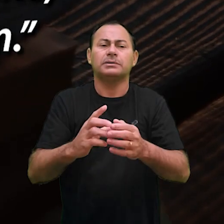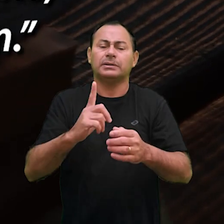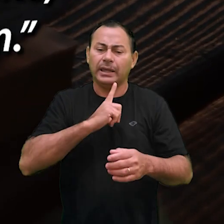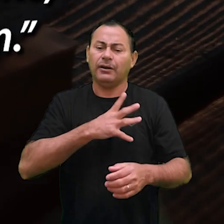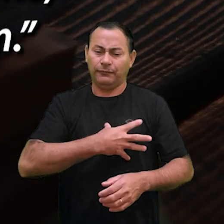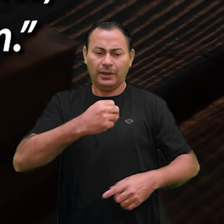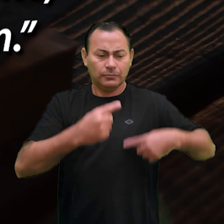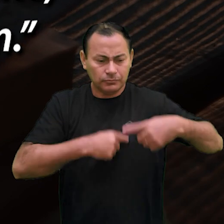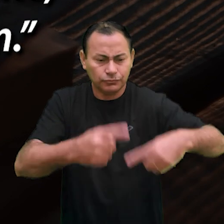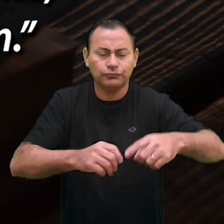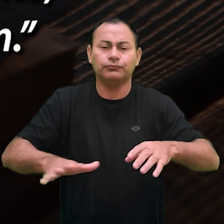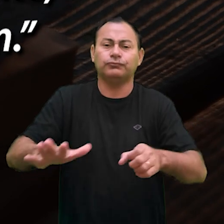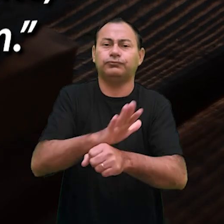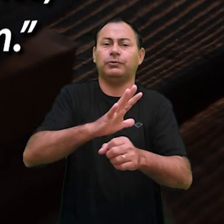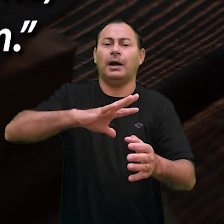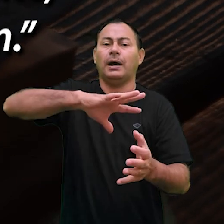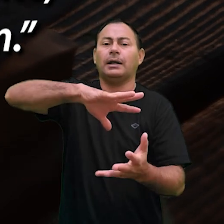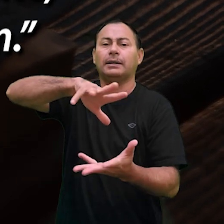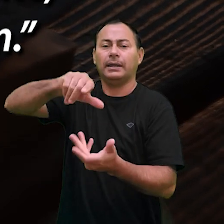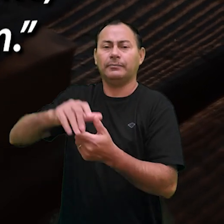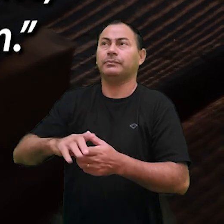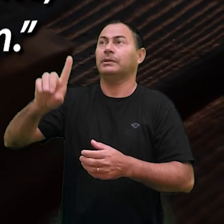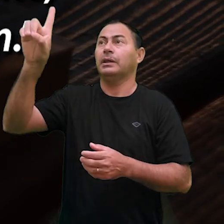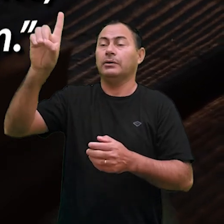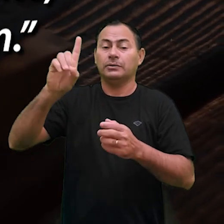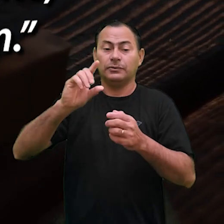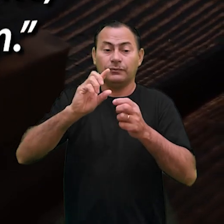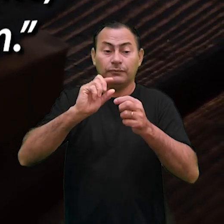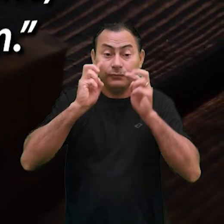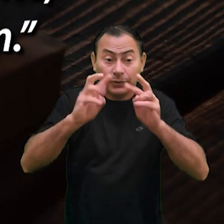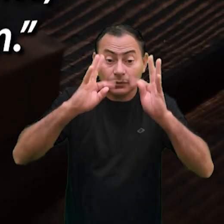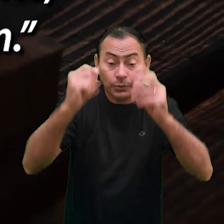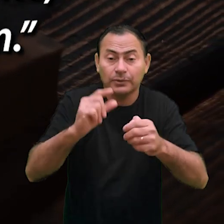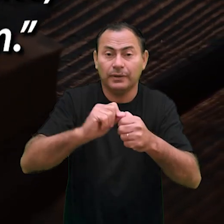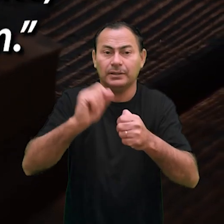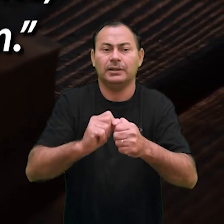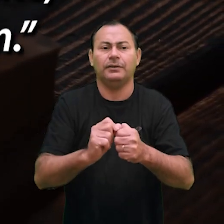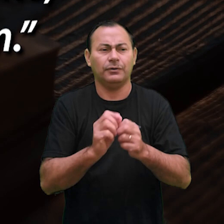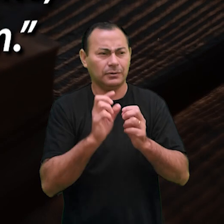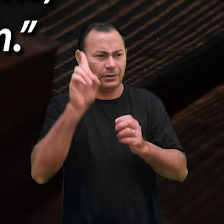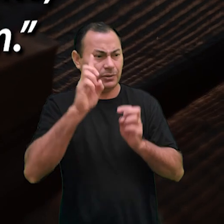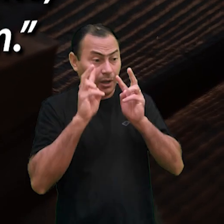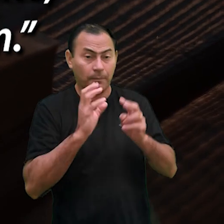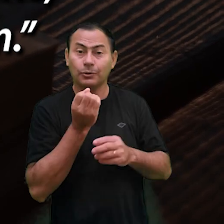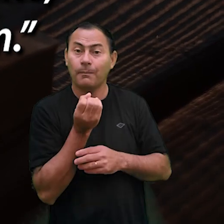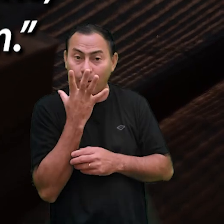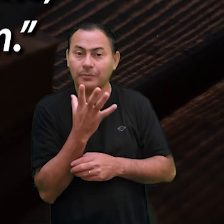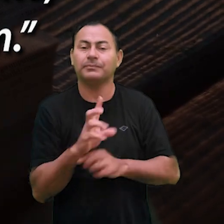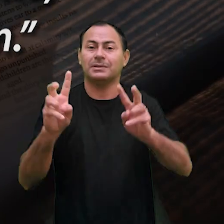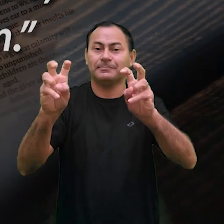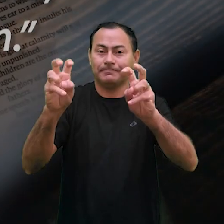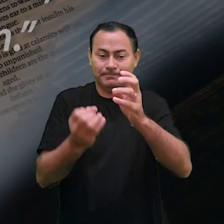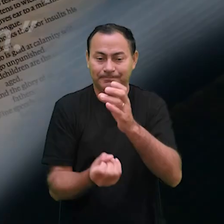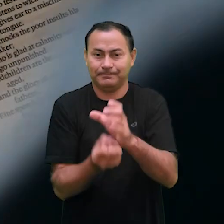e lhes disse: sede fecundos, multiplicai-vos e enchei a terra. Viu Deus tudo quanto fizera, e eis que era muito